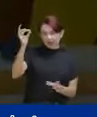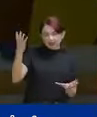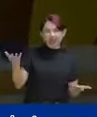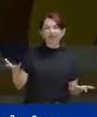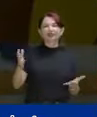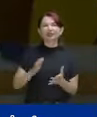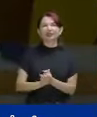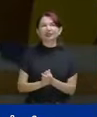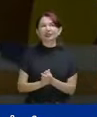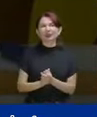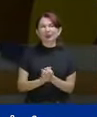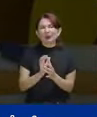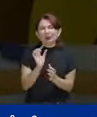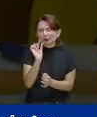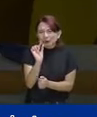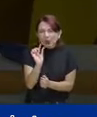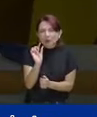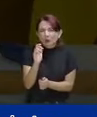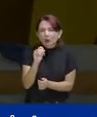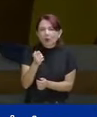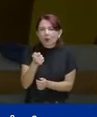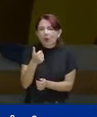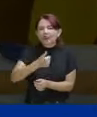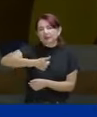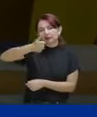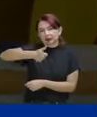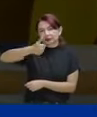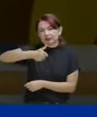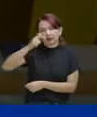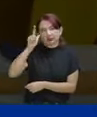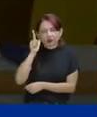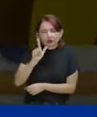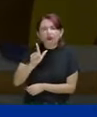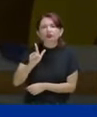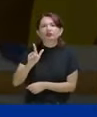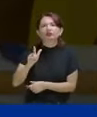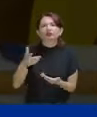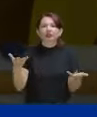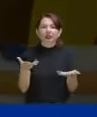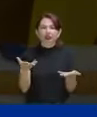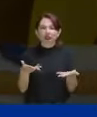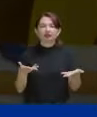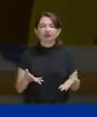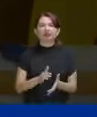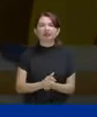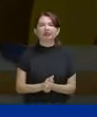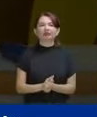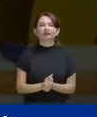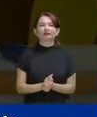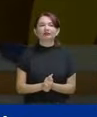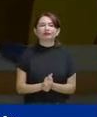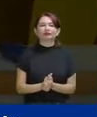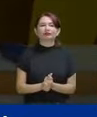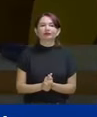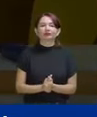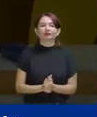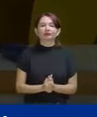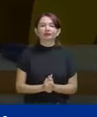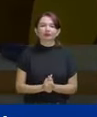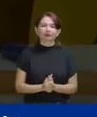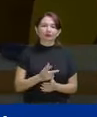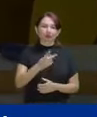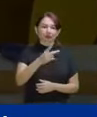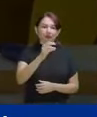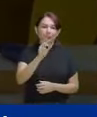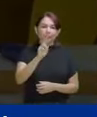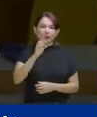por um detalhe ele não foi classificado em primeiro, mas o Anderson vai receber aqui os nossos elogios, tá certo? Uma portaria de elogio